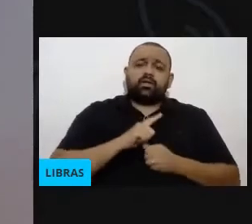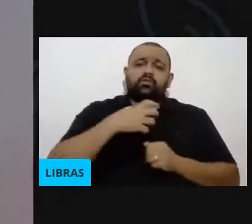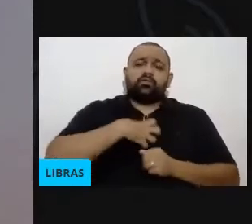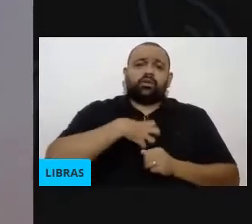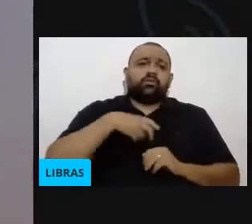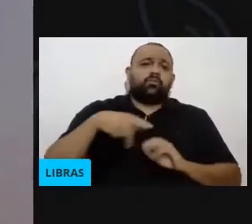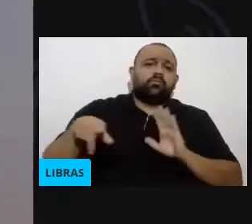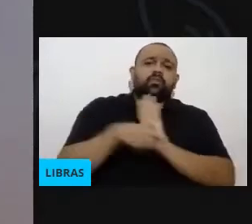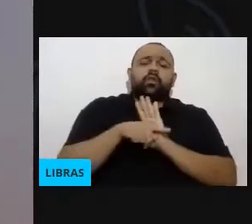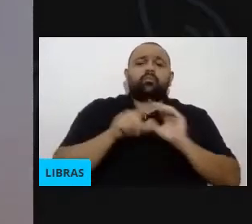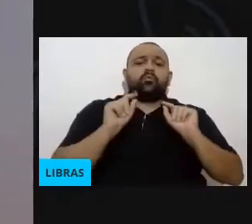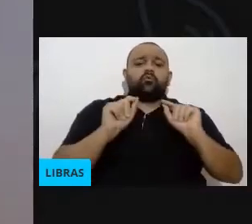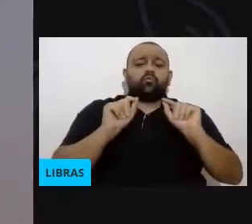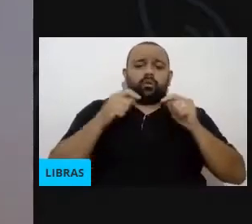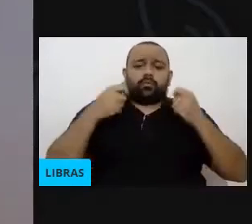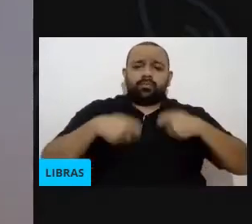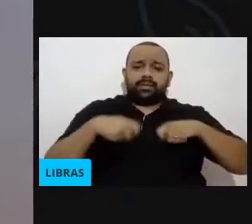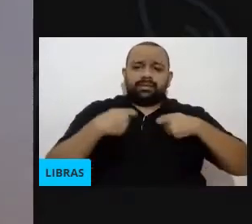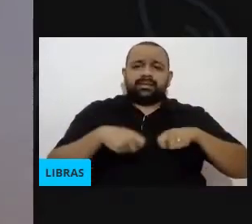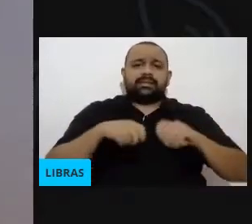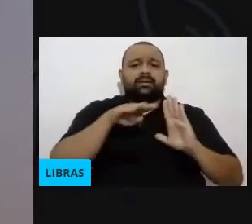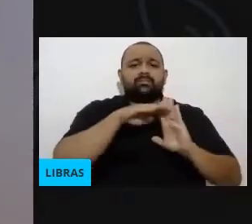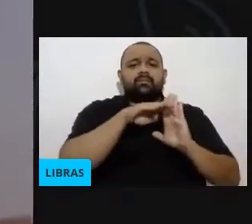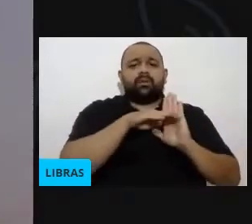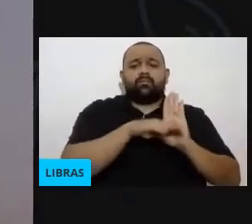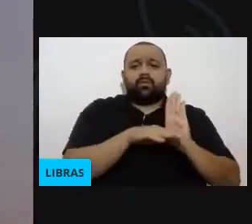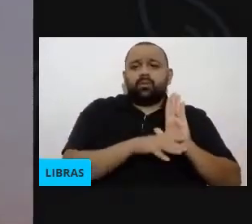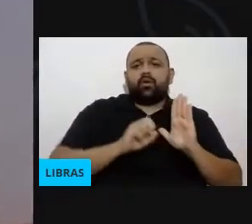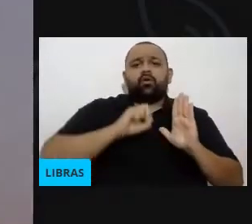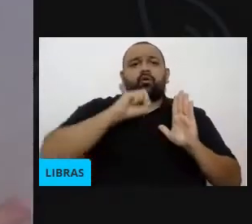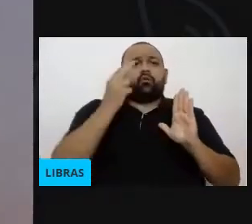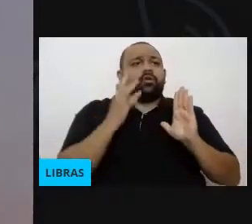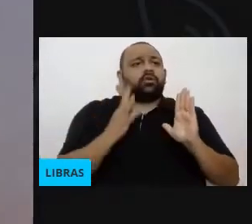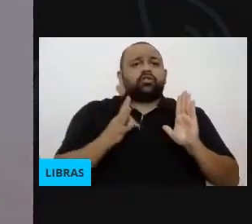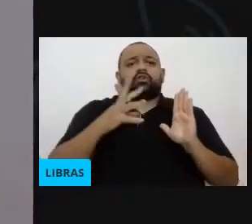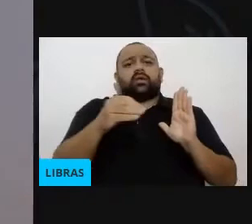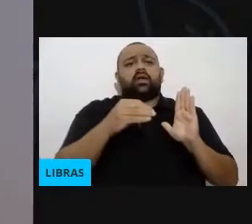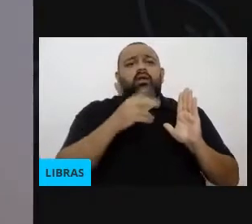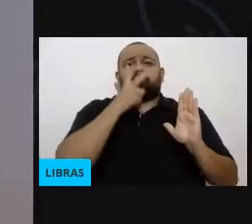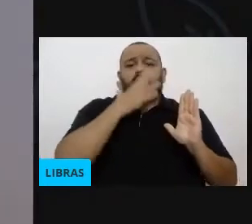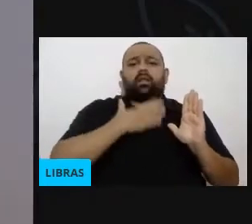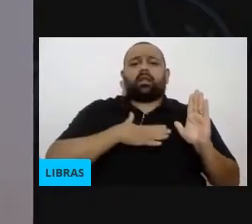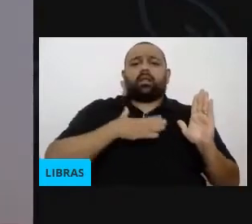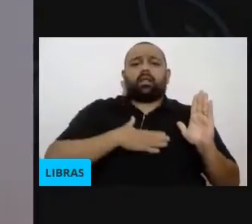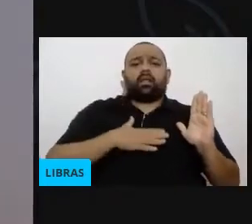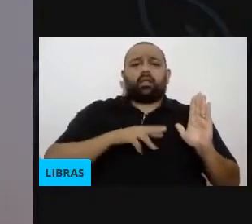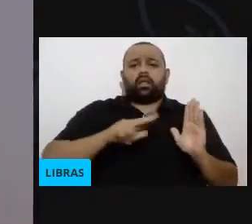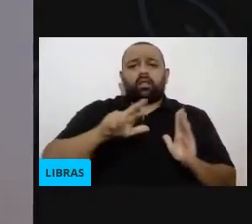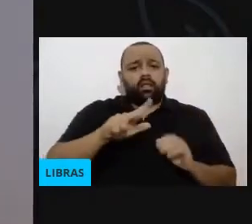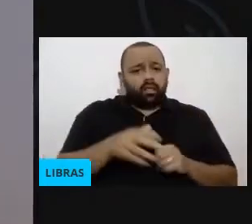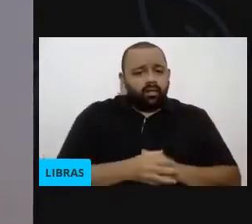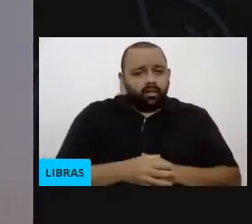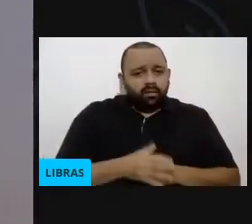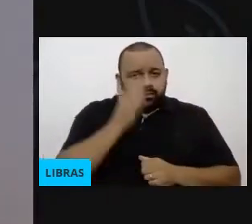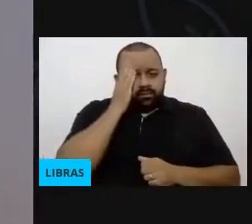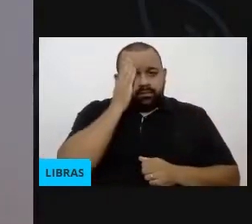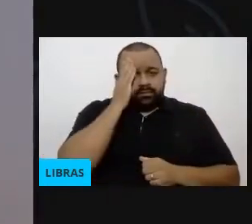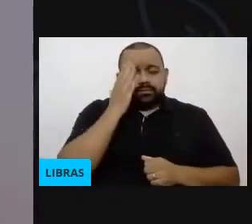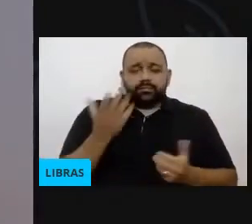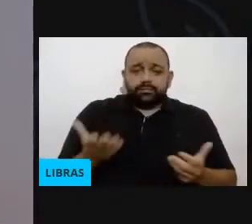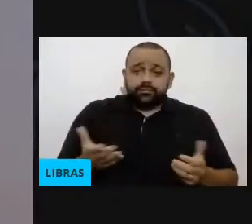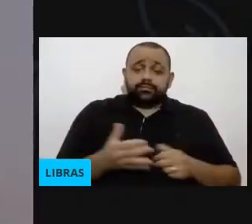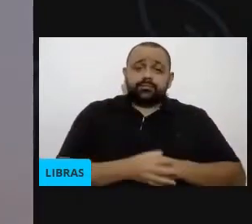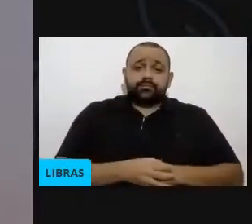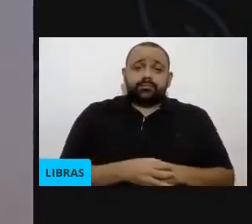que é necessário, que ele estabelece, que isso, de forma geral, deixa ele tranquilo, da noite para o dia ele perde tudo,